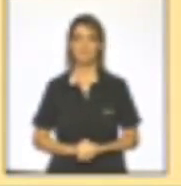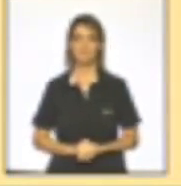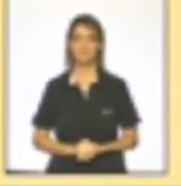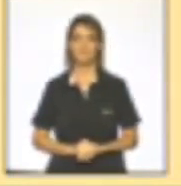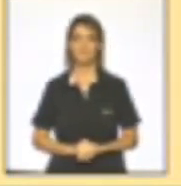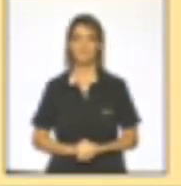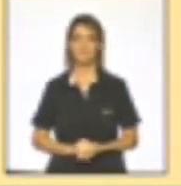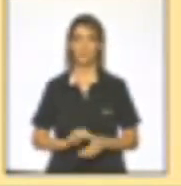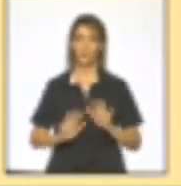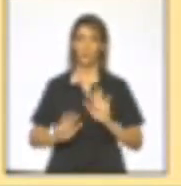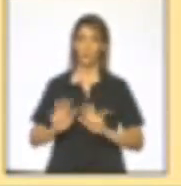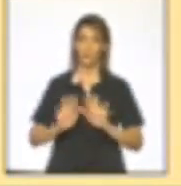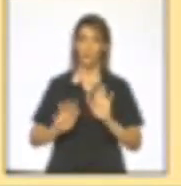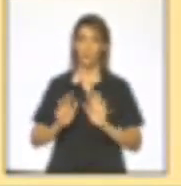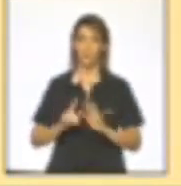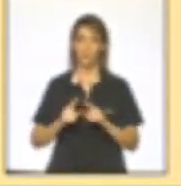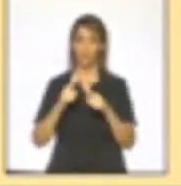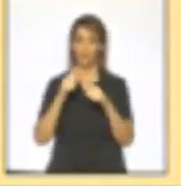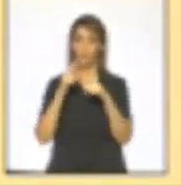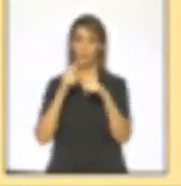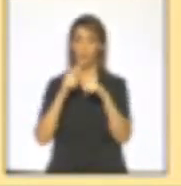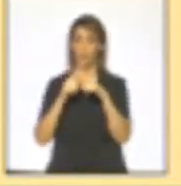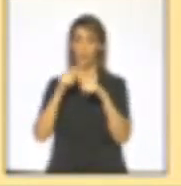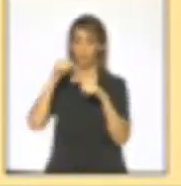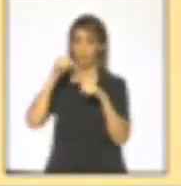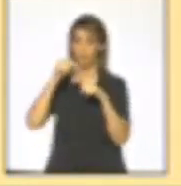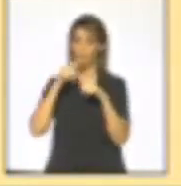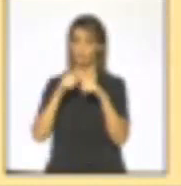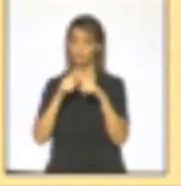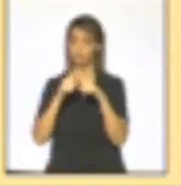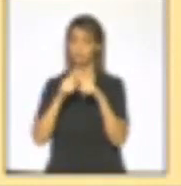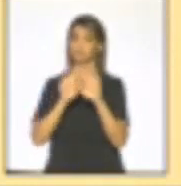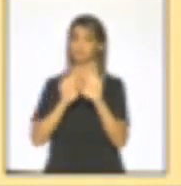Tome cuidado com a multiplicação.